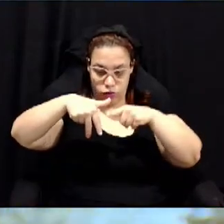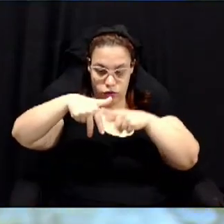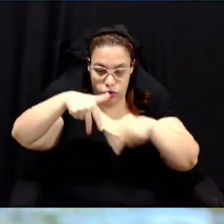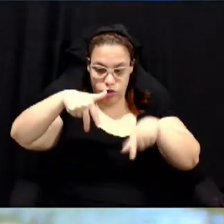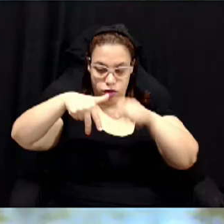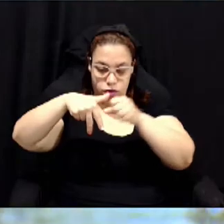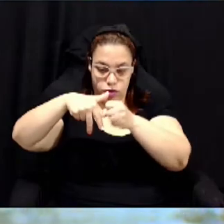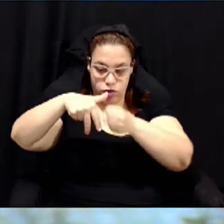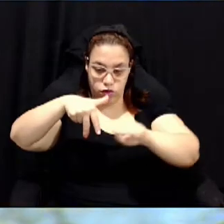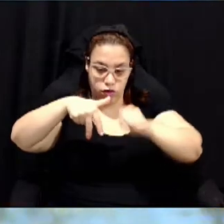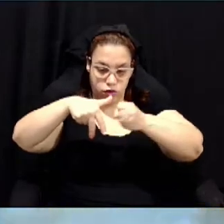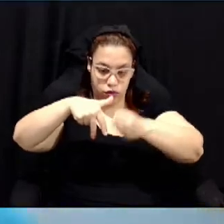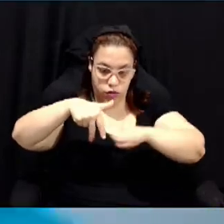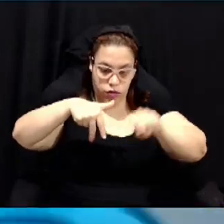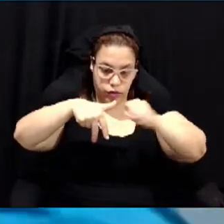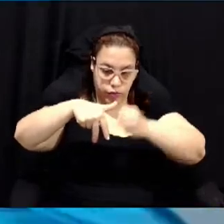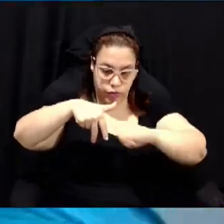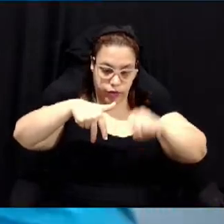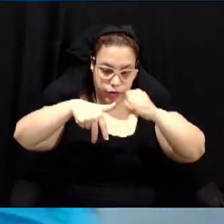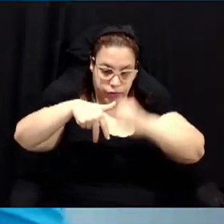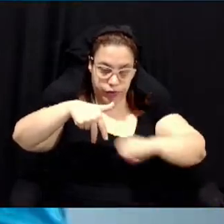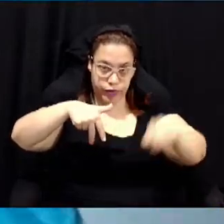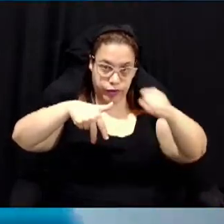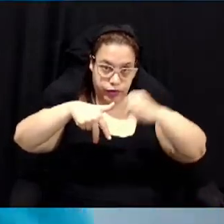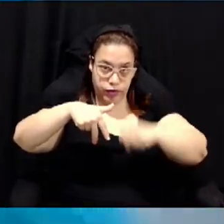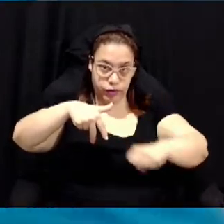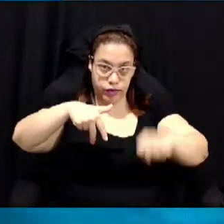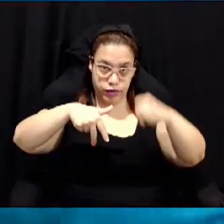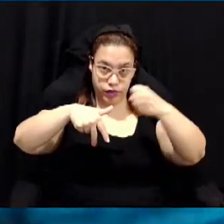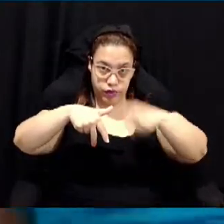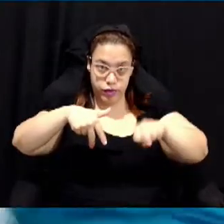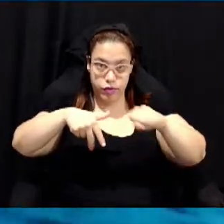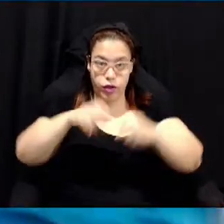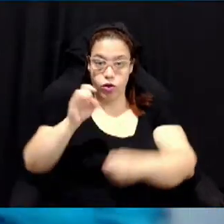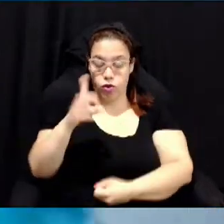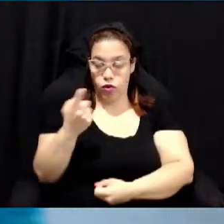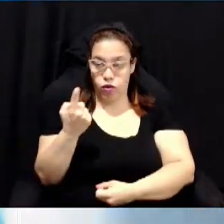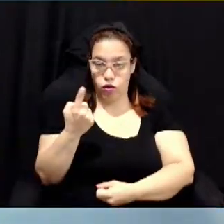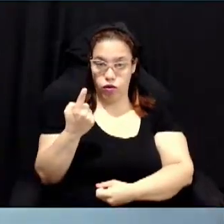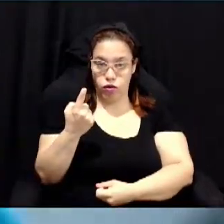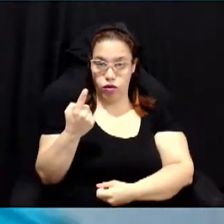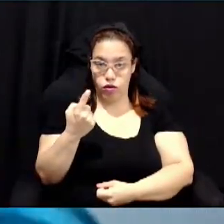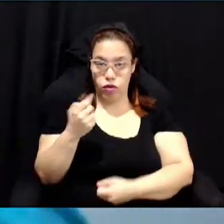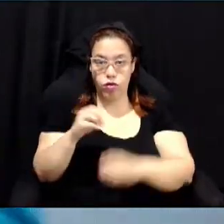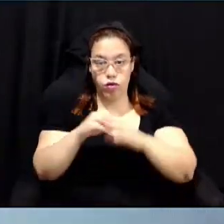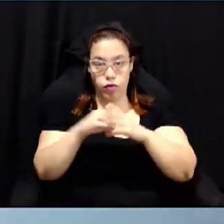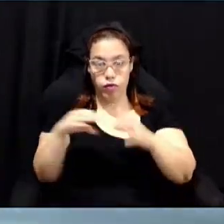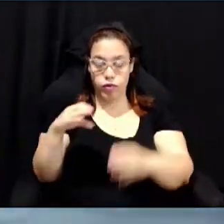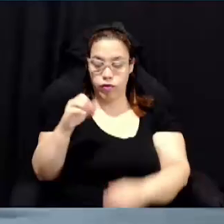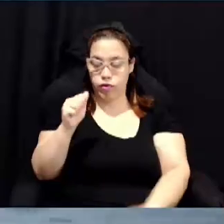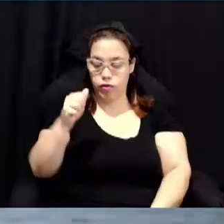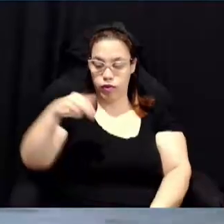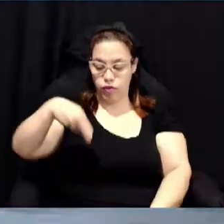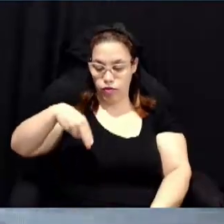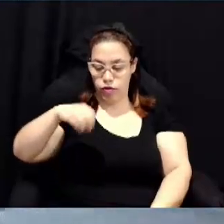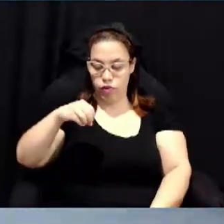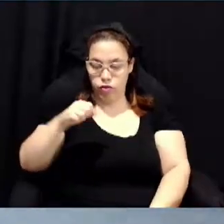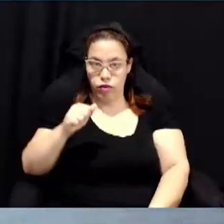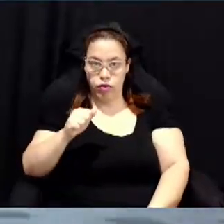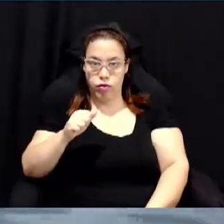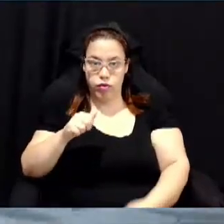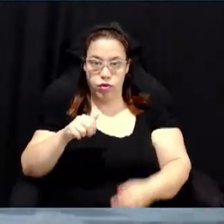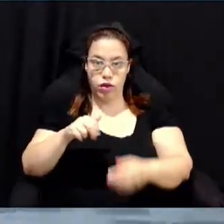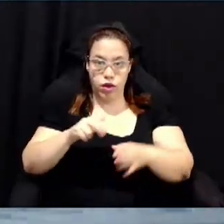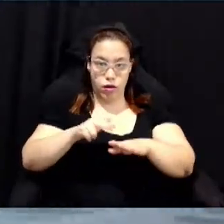rema exclusivamente de um lado, né? Então isso é um pouco mais característico das canoas, que aí você tem uma postura um pouco mais alta, né?